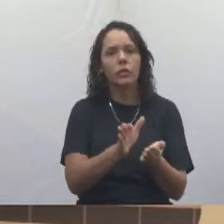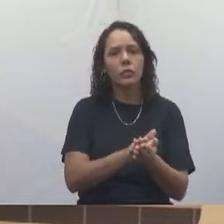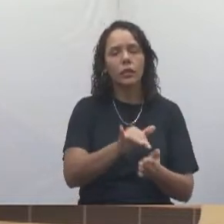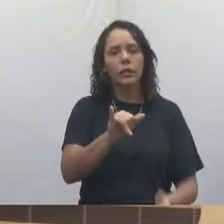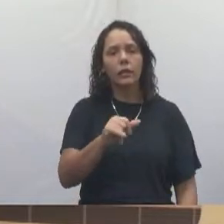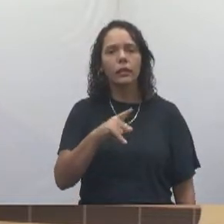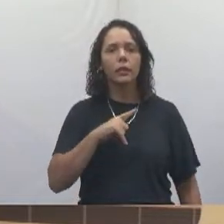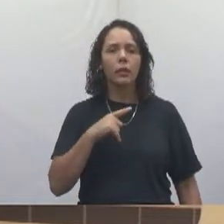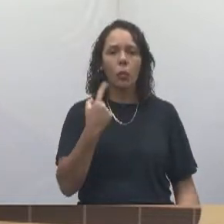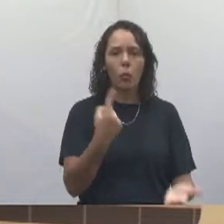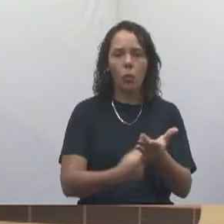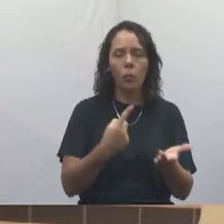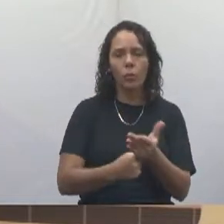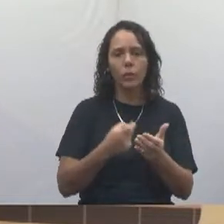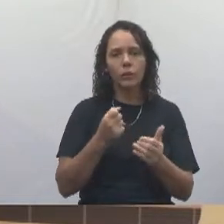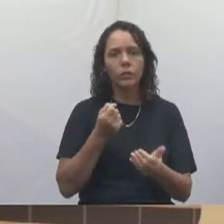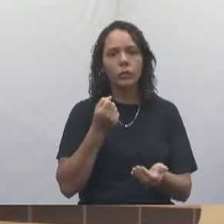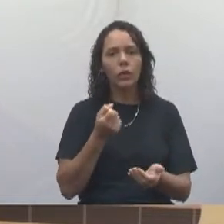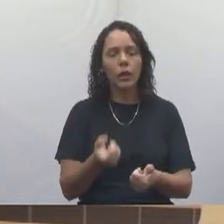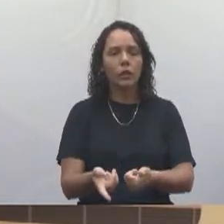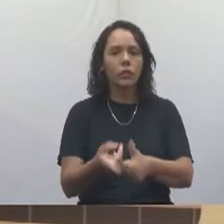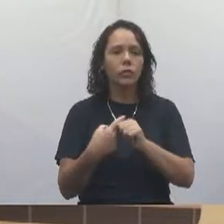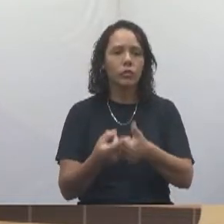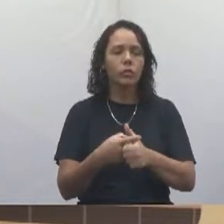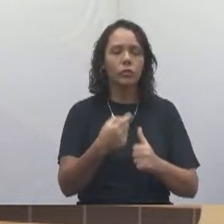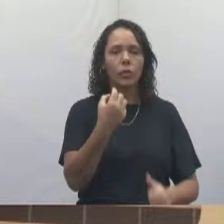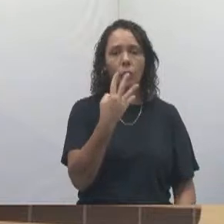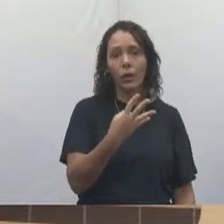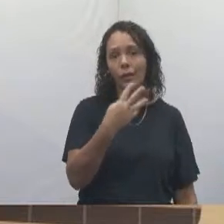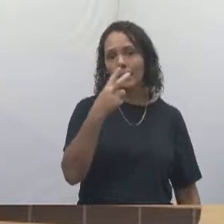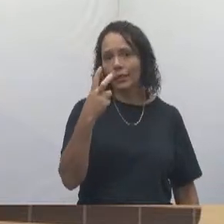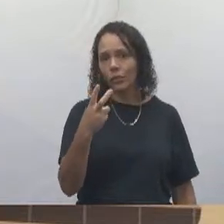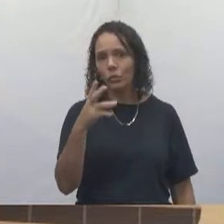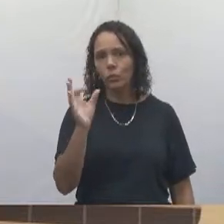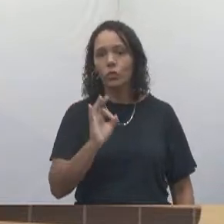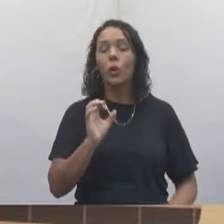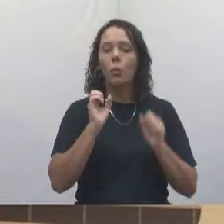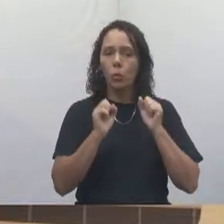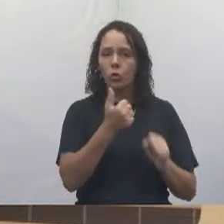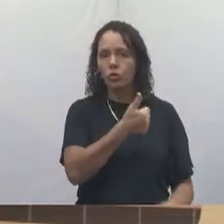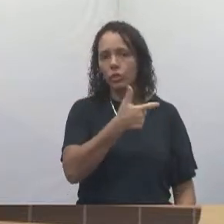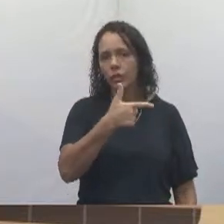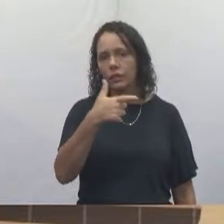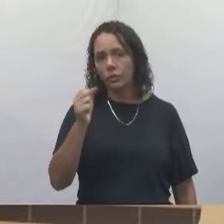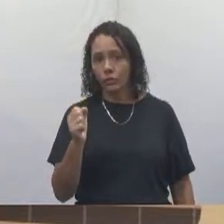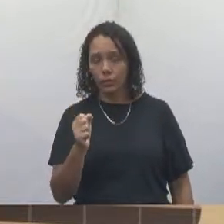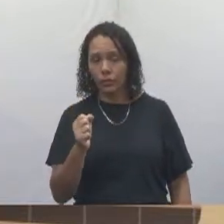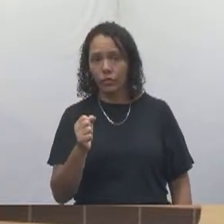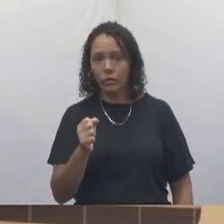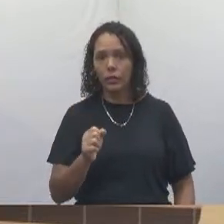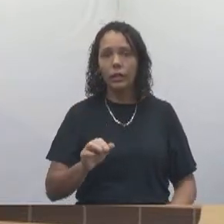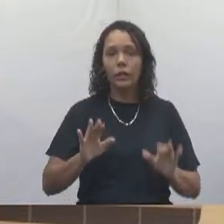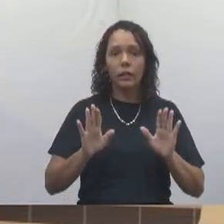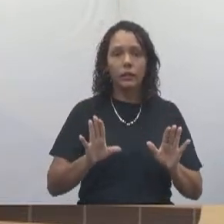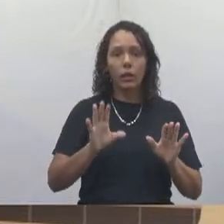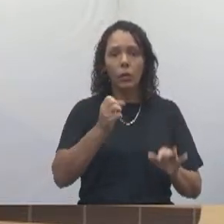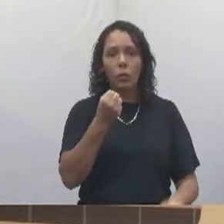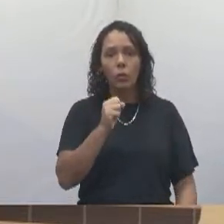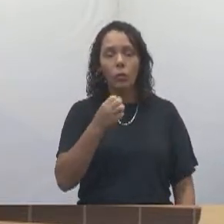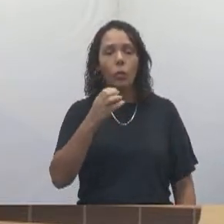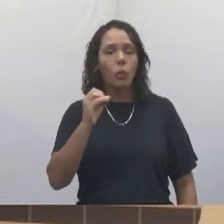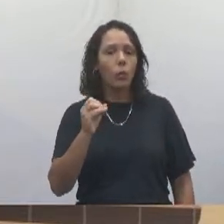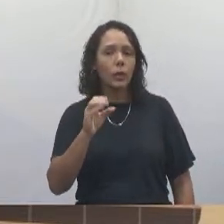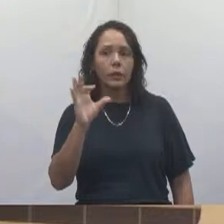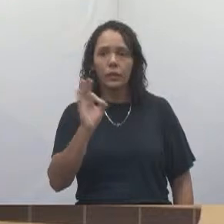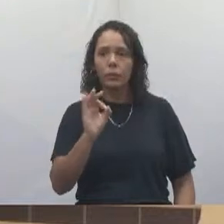de 42%. Poderia, Roninha, até 120%. Então, eu estou deixando 80% de capacidade para os próximos governos